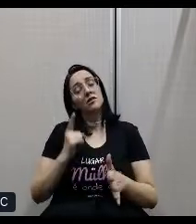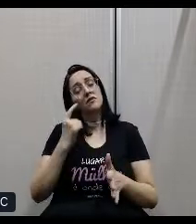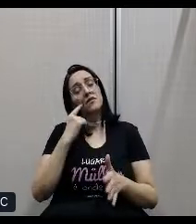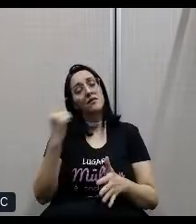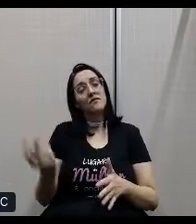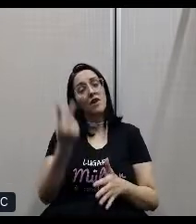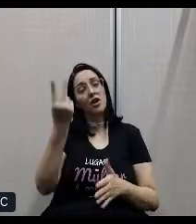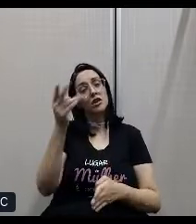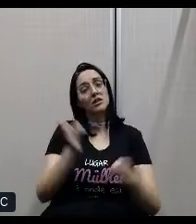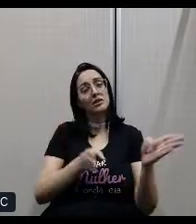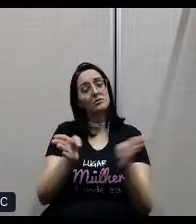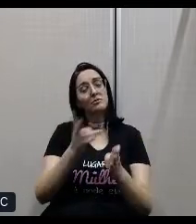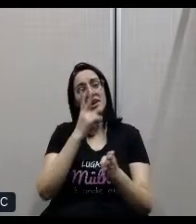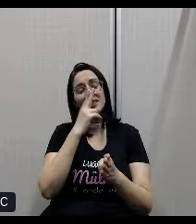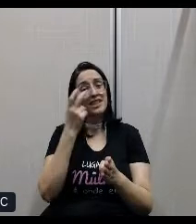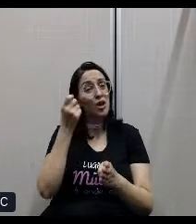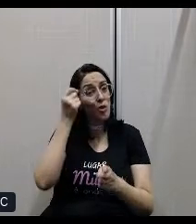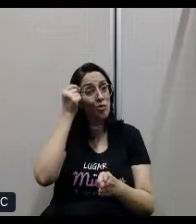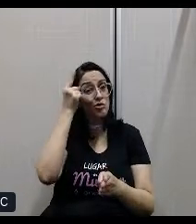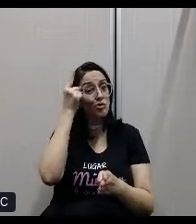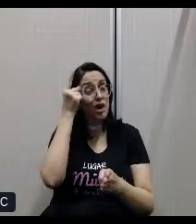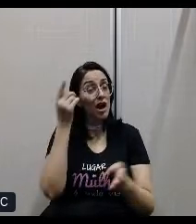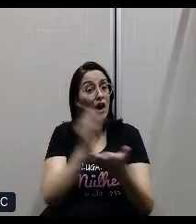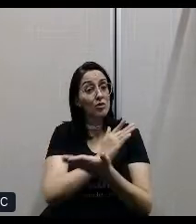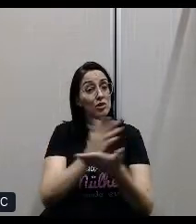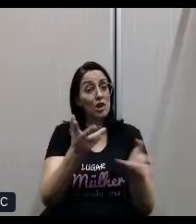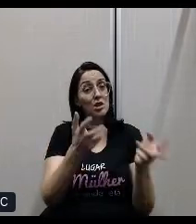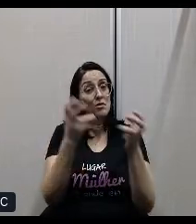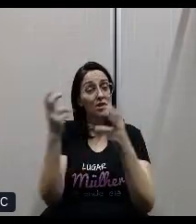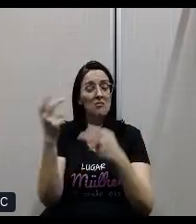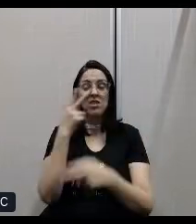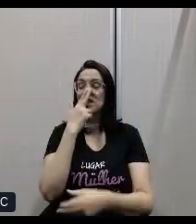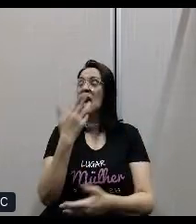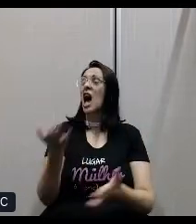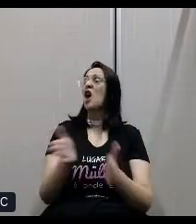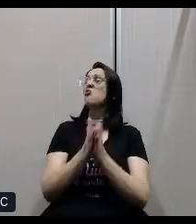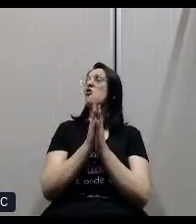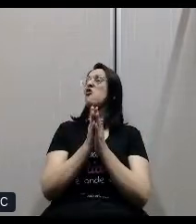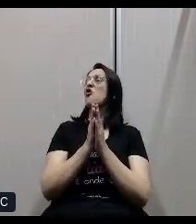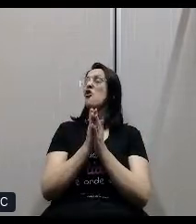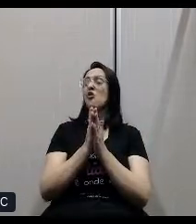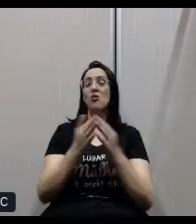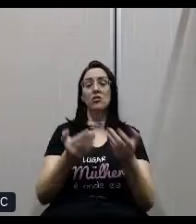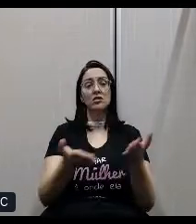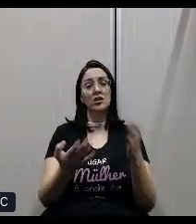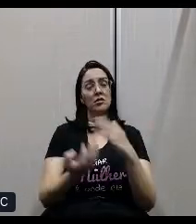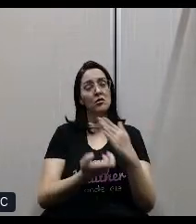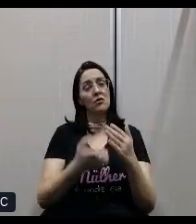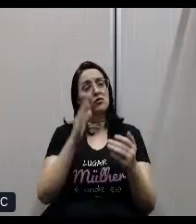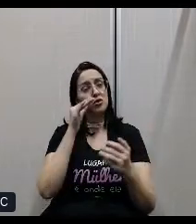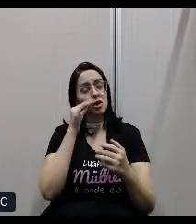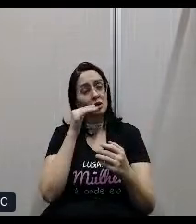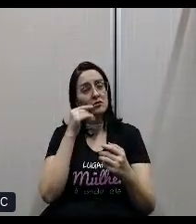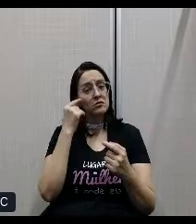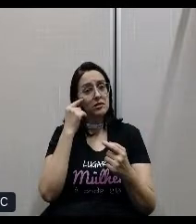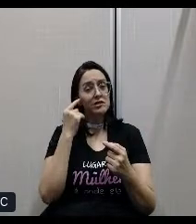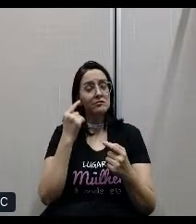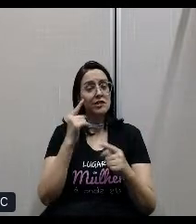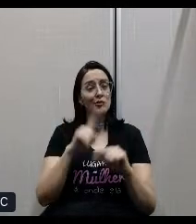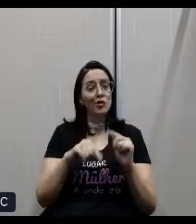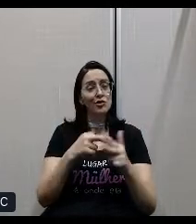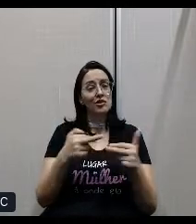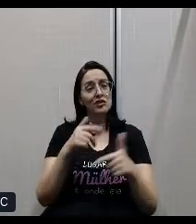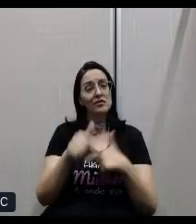como cultura, sabe? Cultura de valor para a empresa, para os funcionários, para o que a gente produz, para os produtos e serviços que a gente